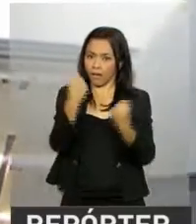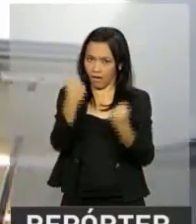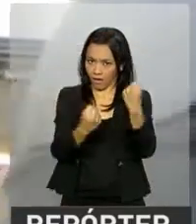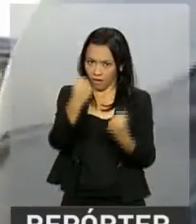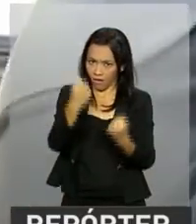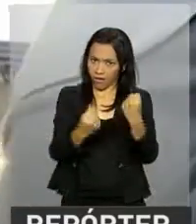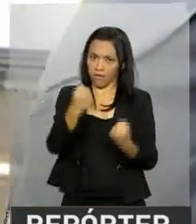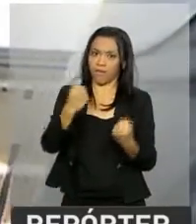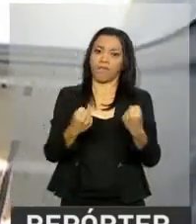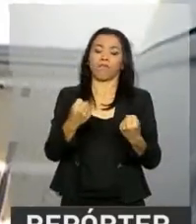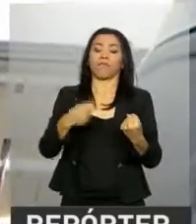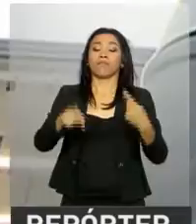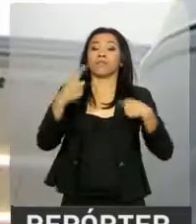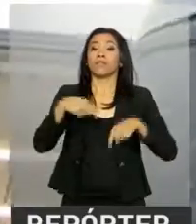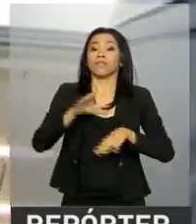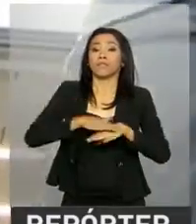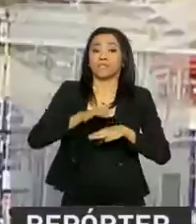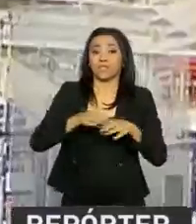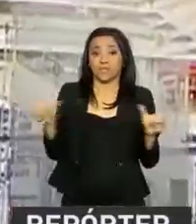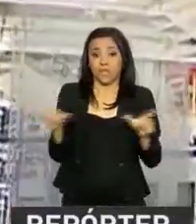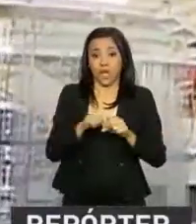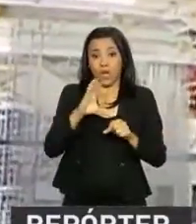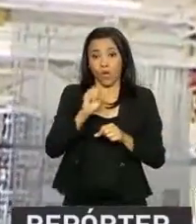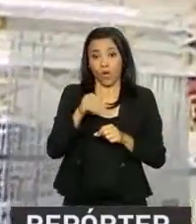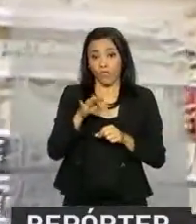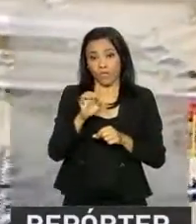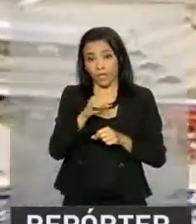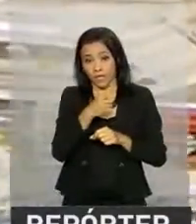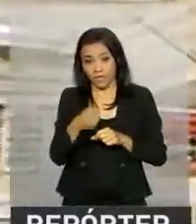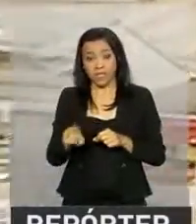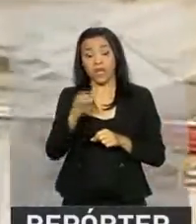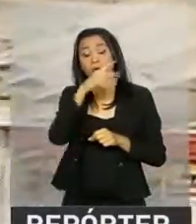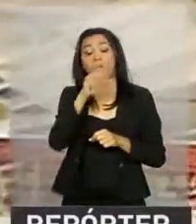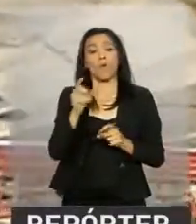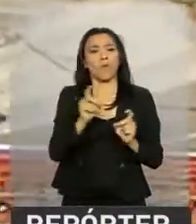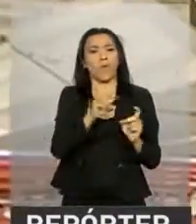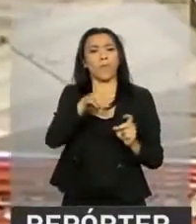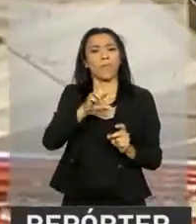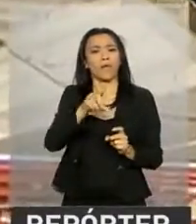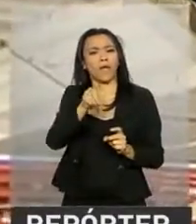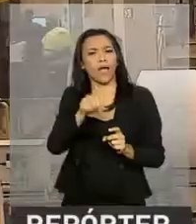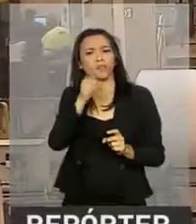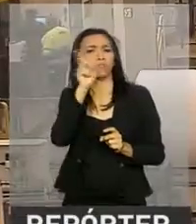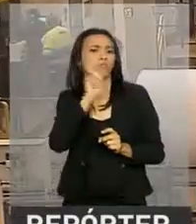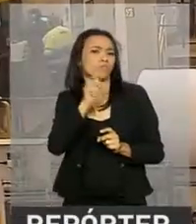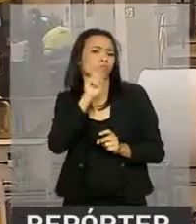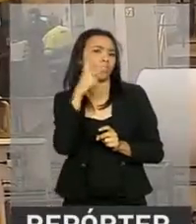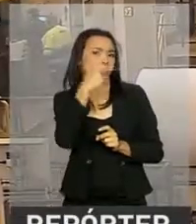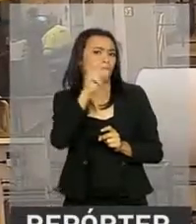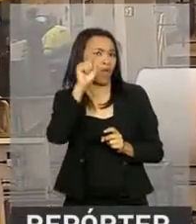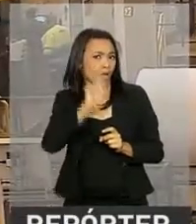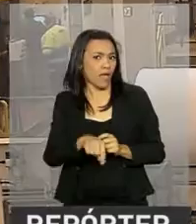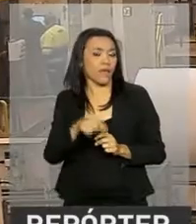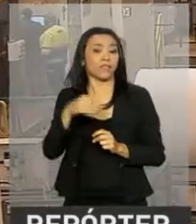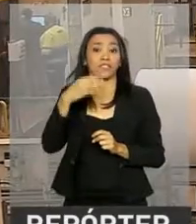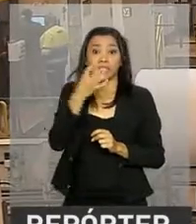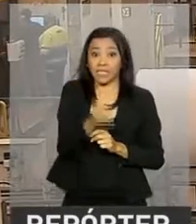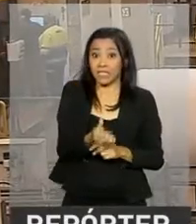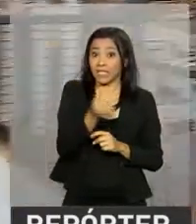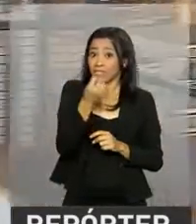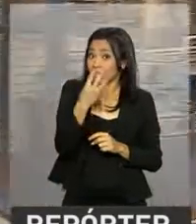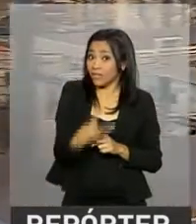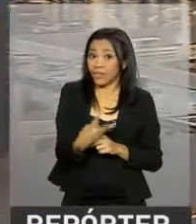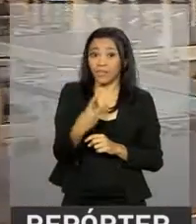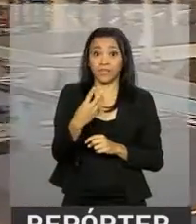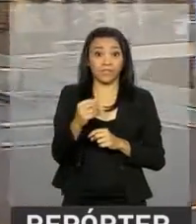acordo com a confederação nacional da indústria o mercado norte americano também a opção de 40 das 63 maiores